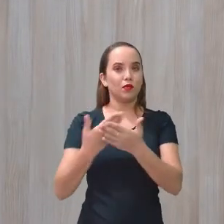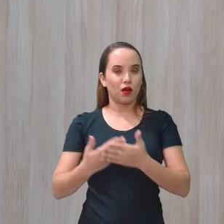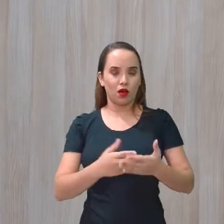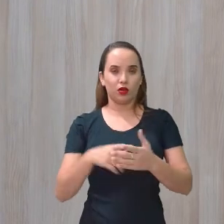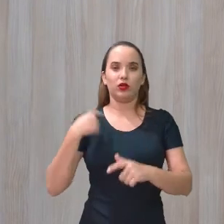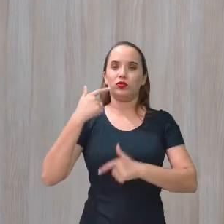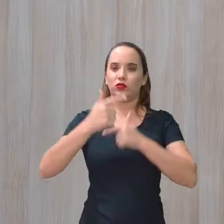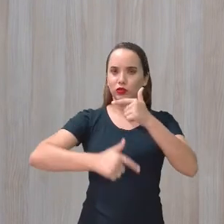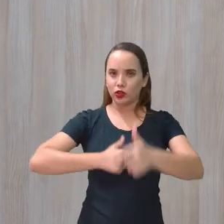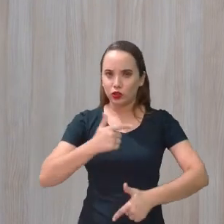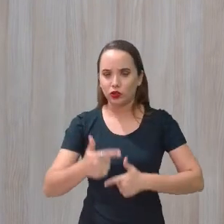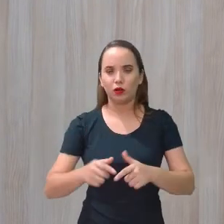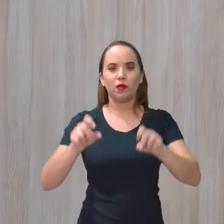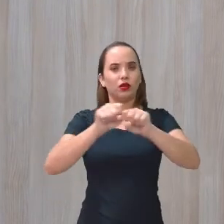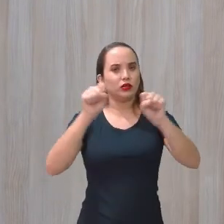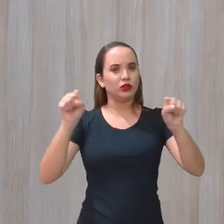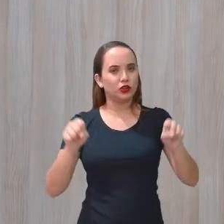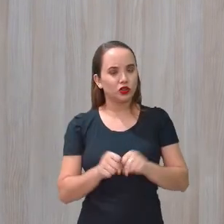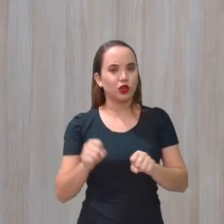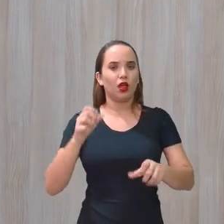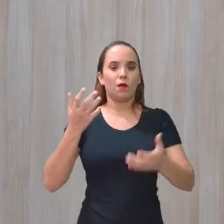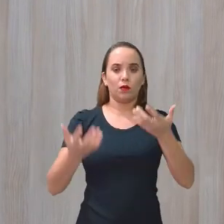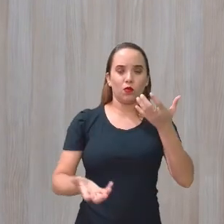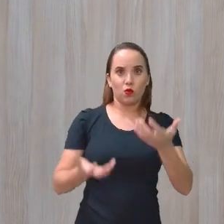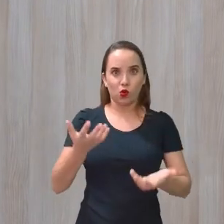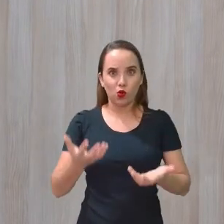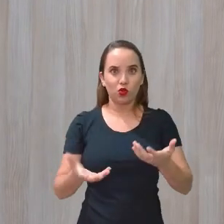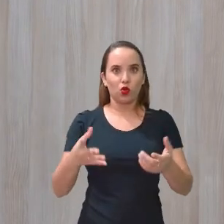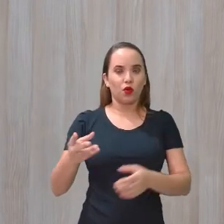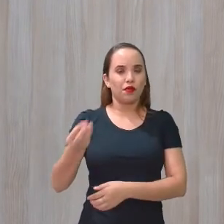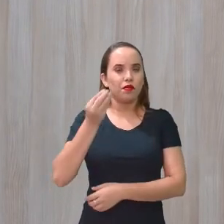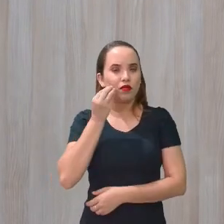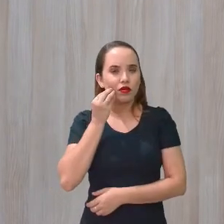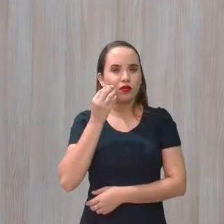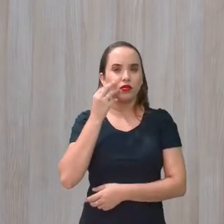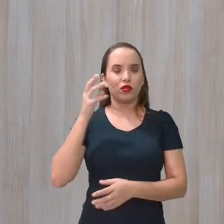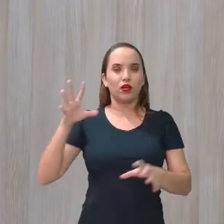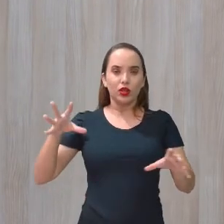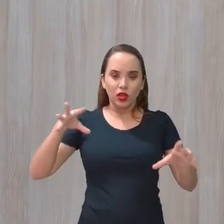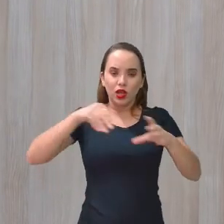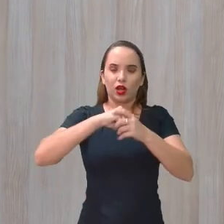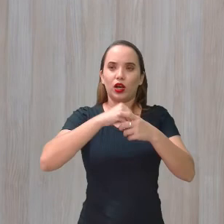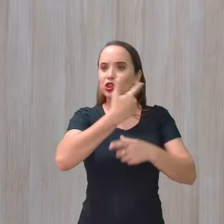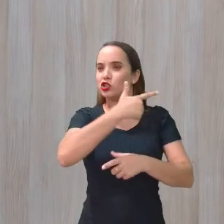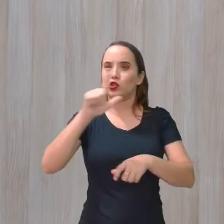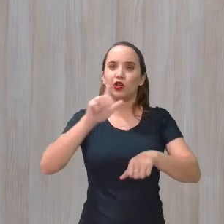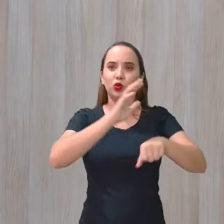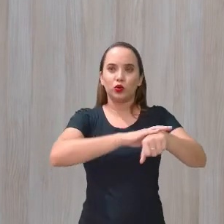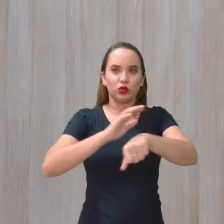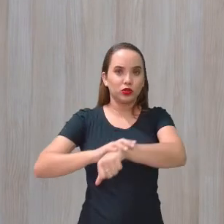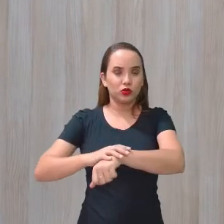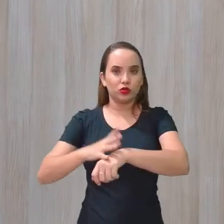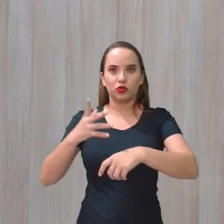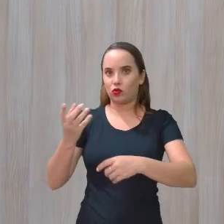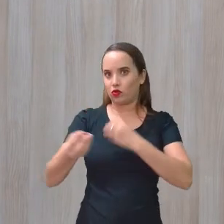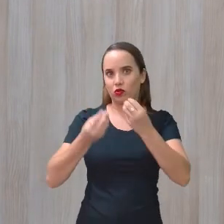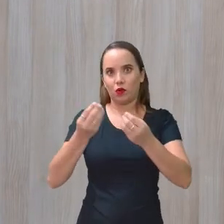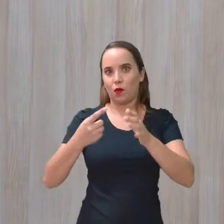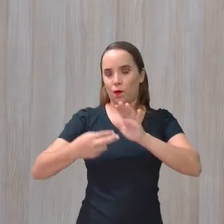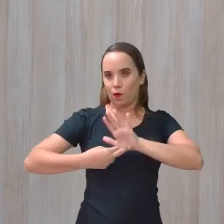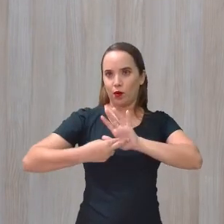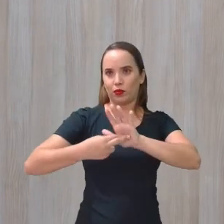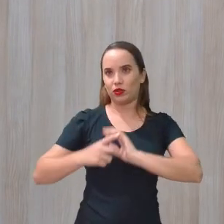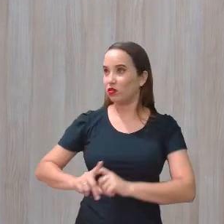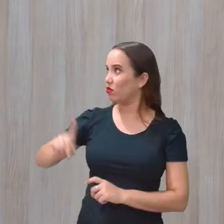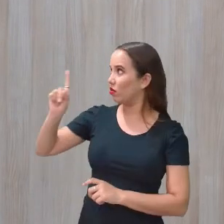equações e os sistemas de equações, tentando ver esses sistemas em uma outra situação. Por exemplo, como é que a gente representa esses